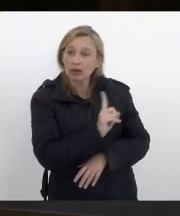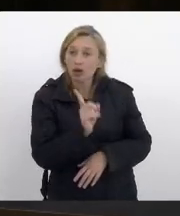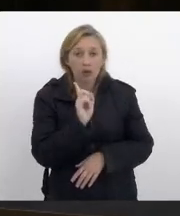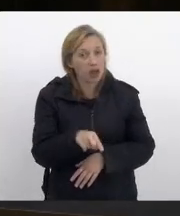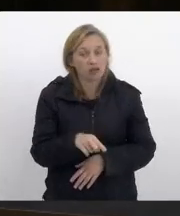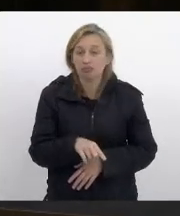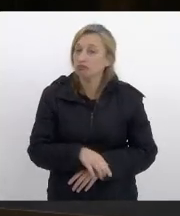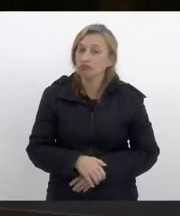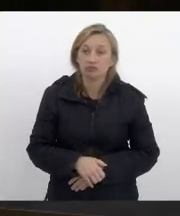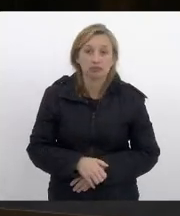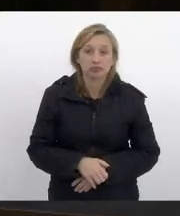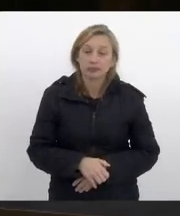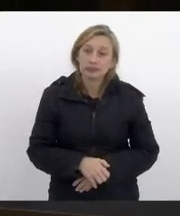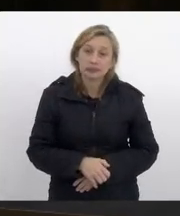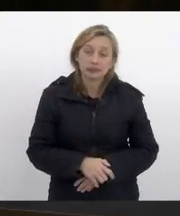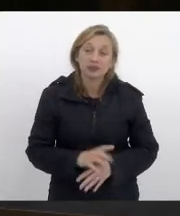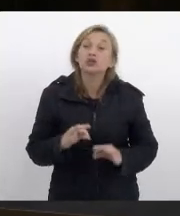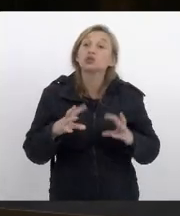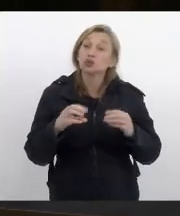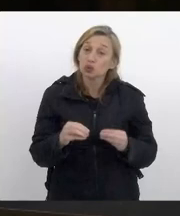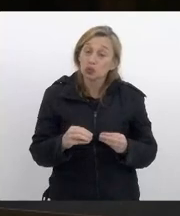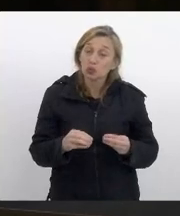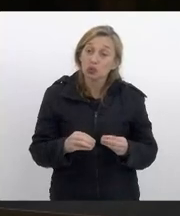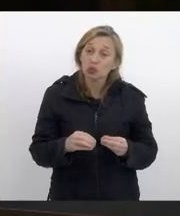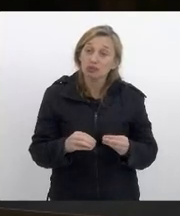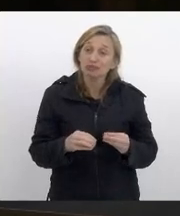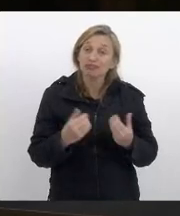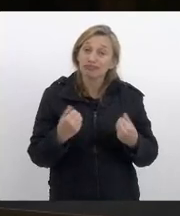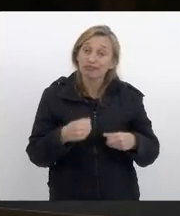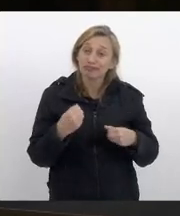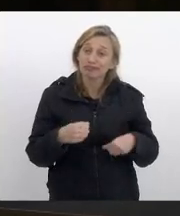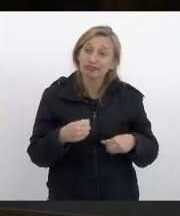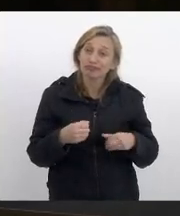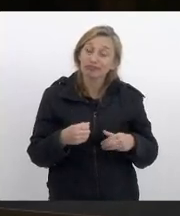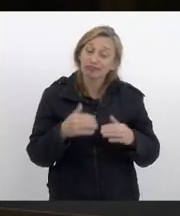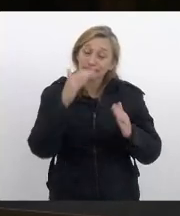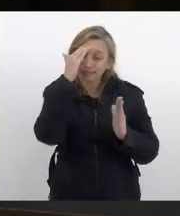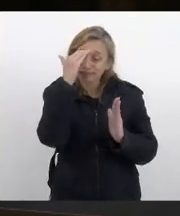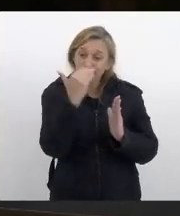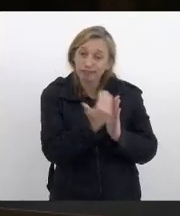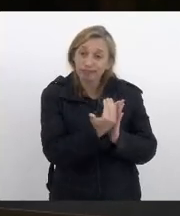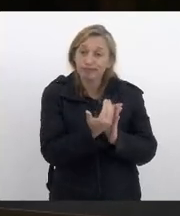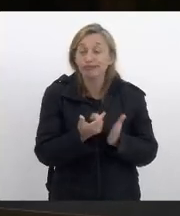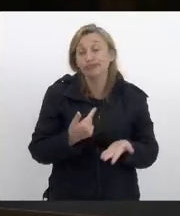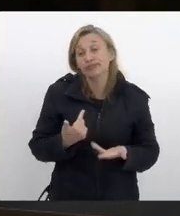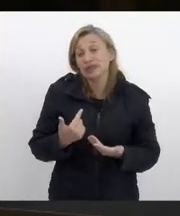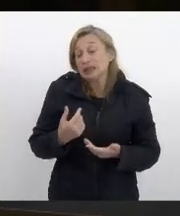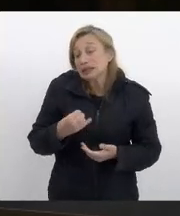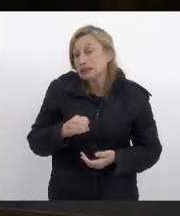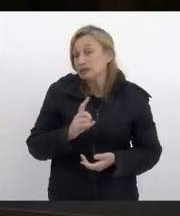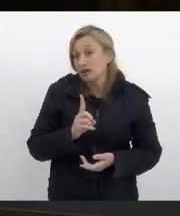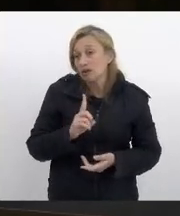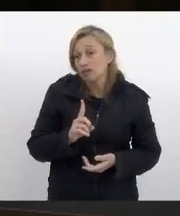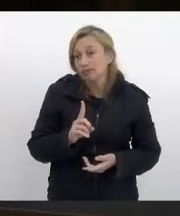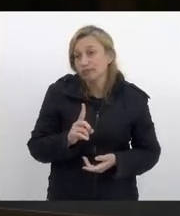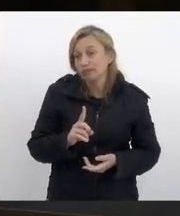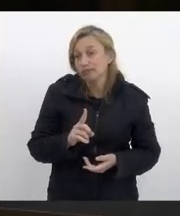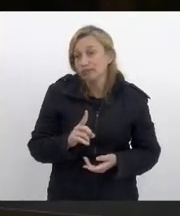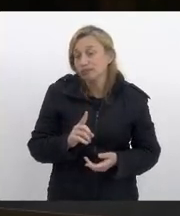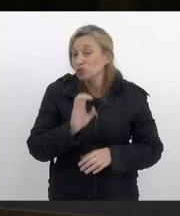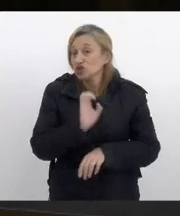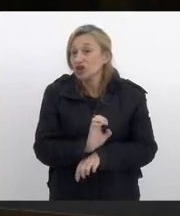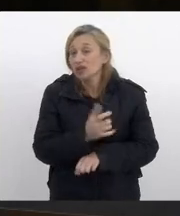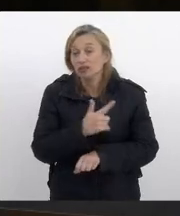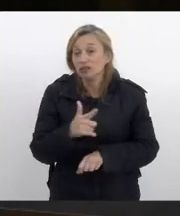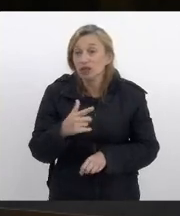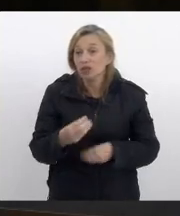gente. Tudo a gente submete, porque a gente está... Senão, a gente não tem... O Estado não